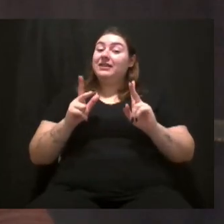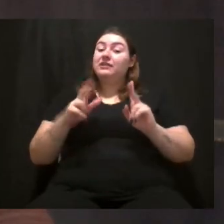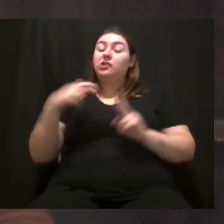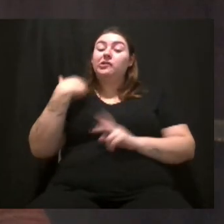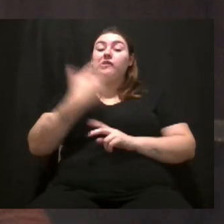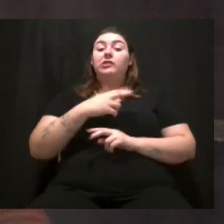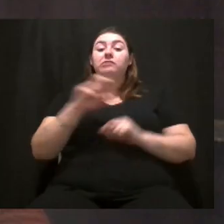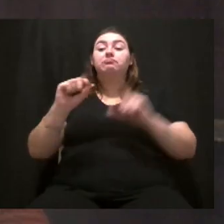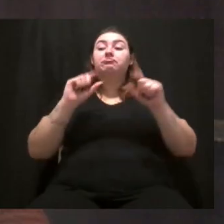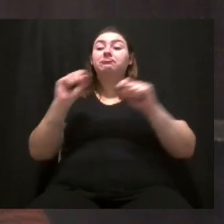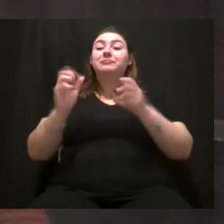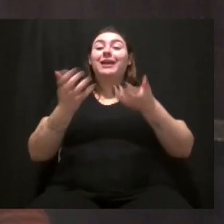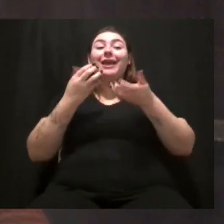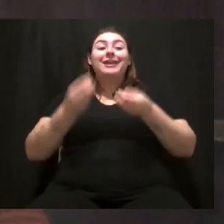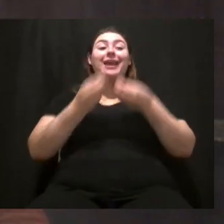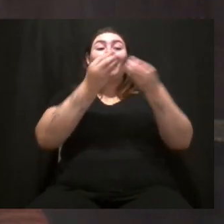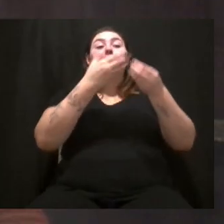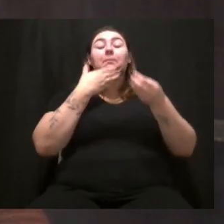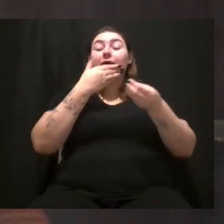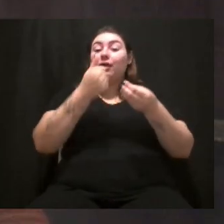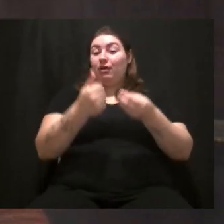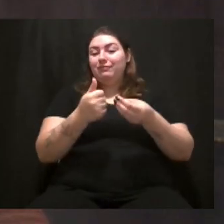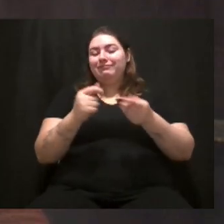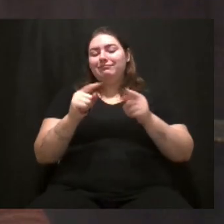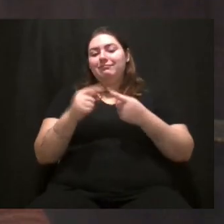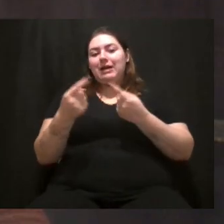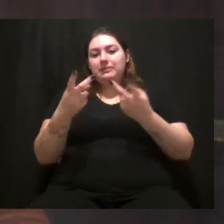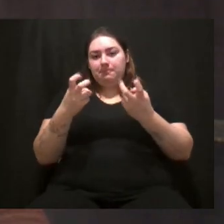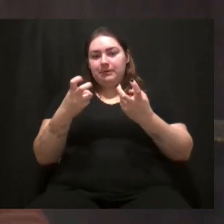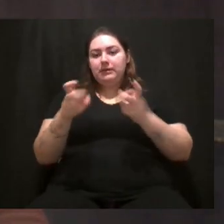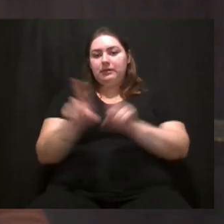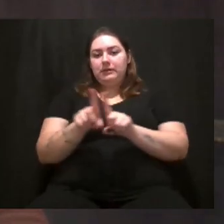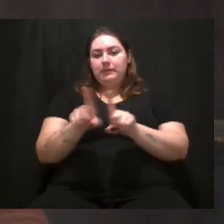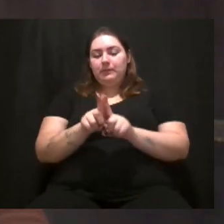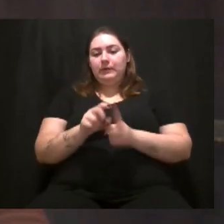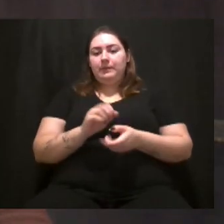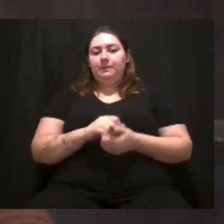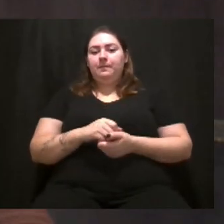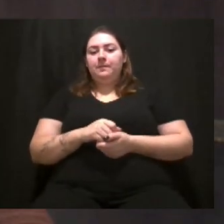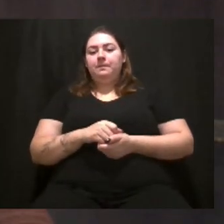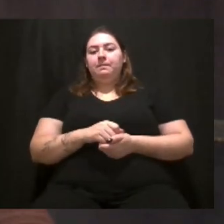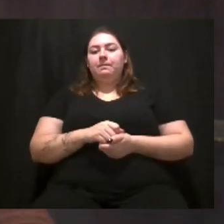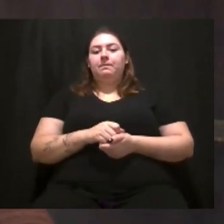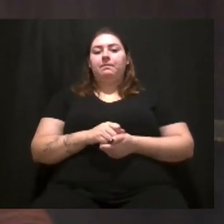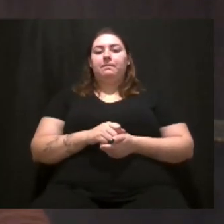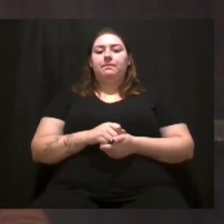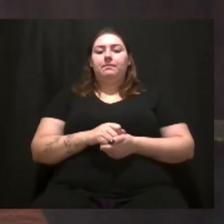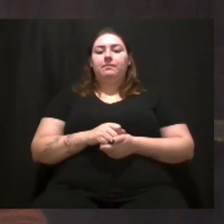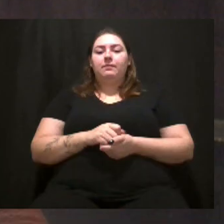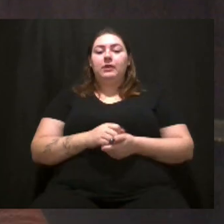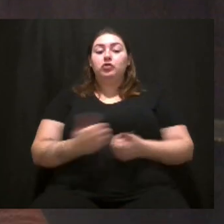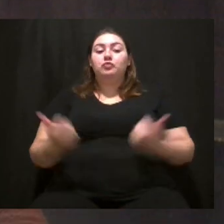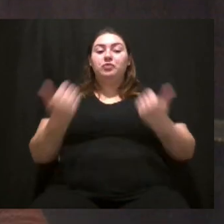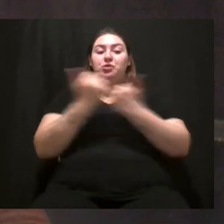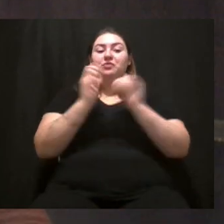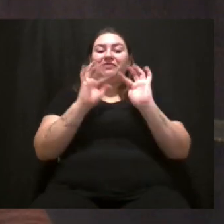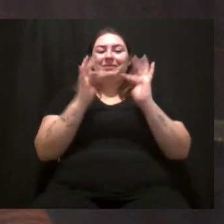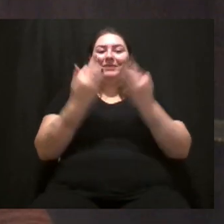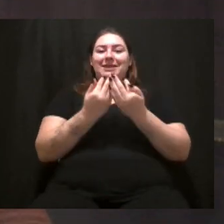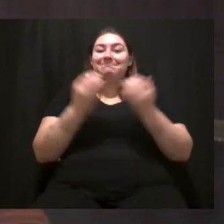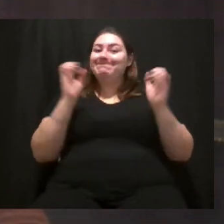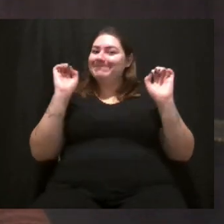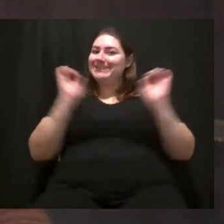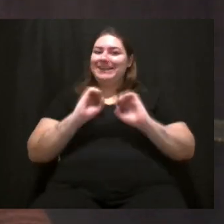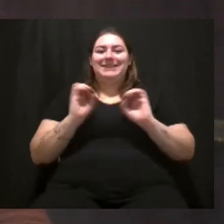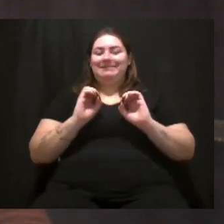o melhor. Mas uma coisa que eu percebo também na clínica é que não tem nada que substitui a família. A gente conhece